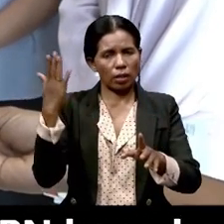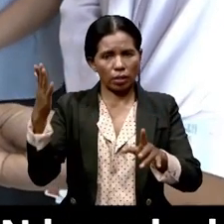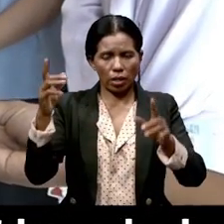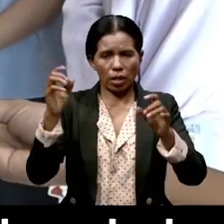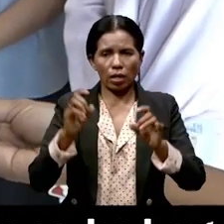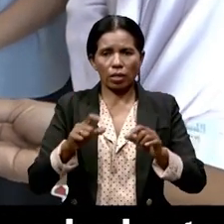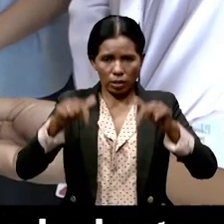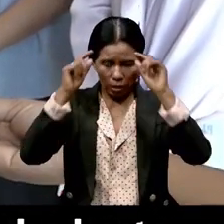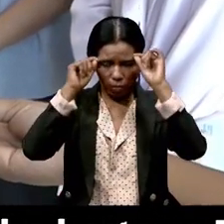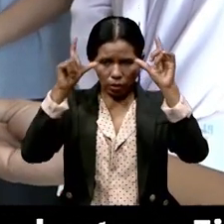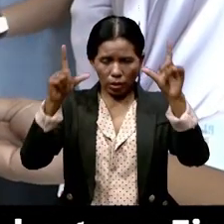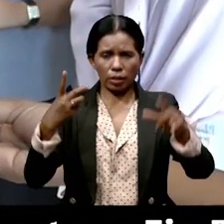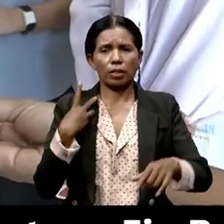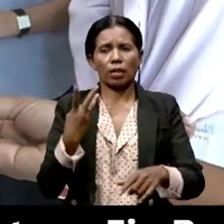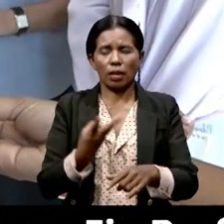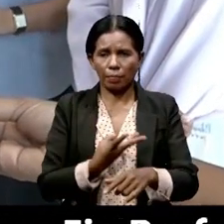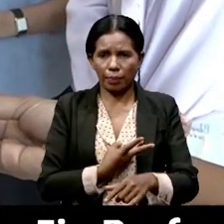Leste e bo in ami